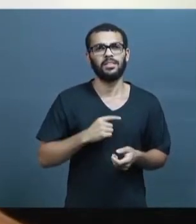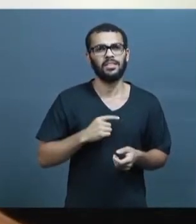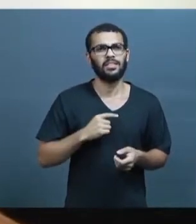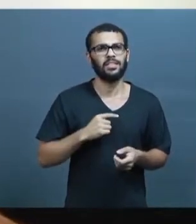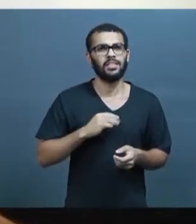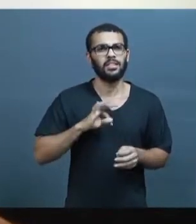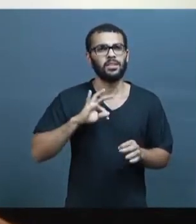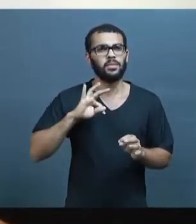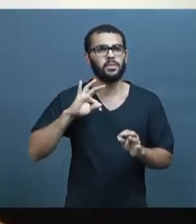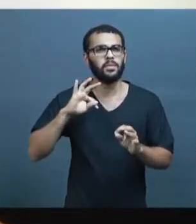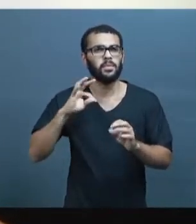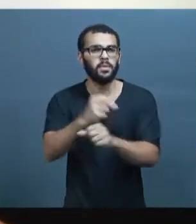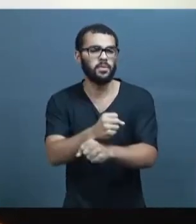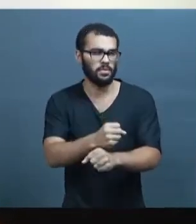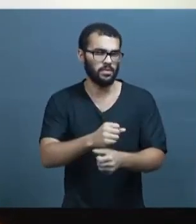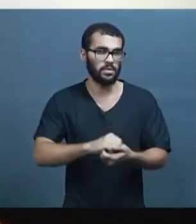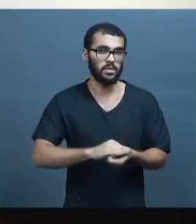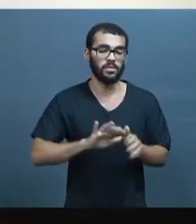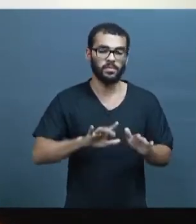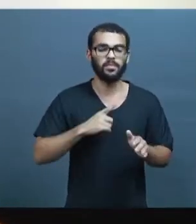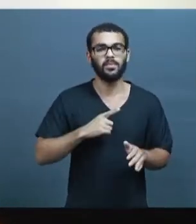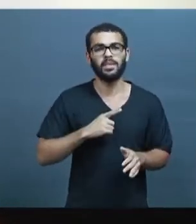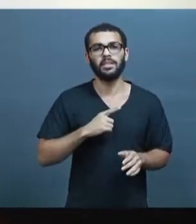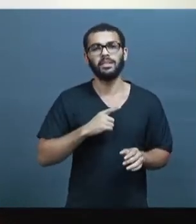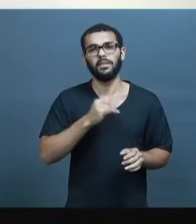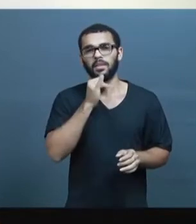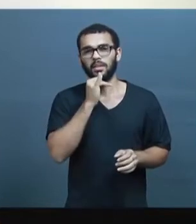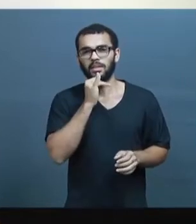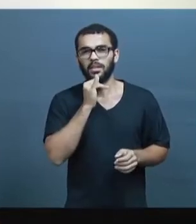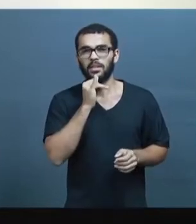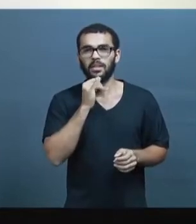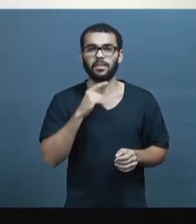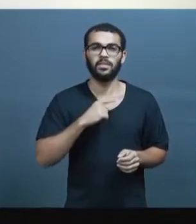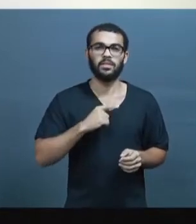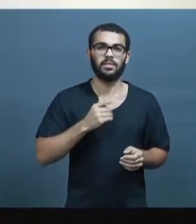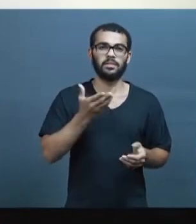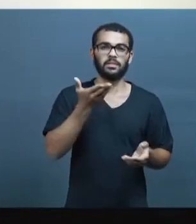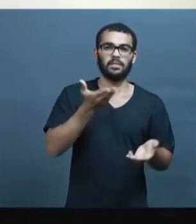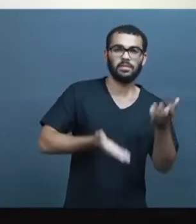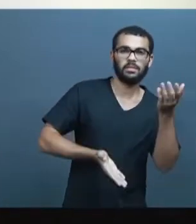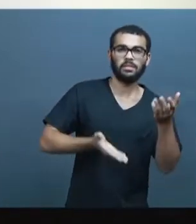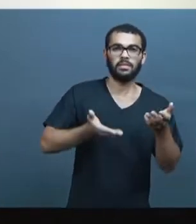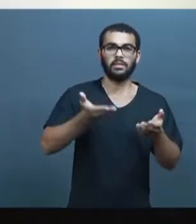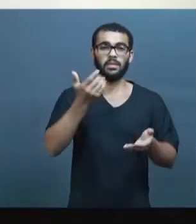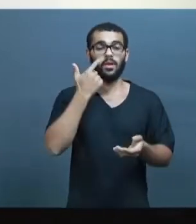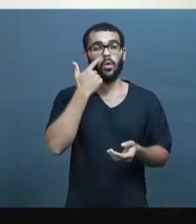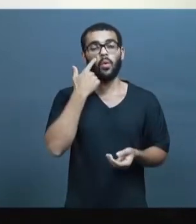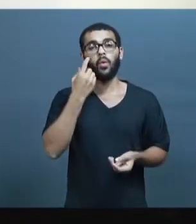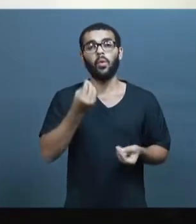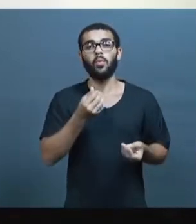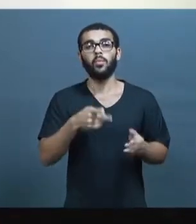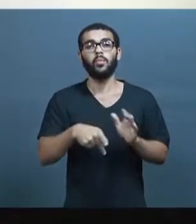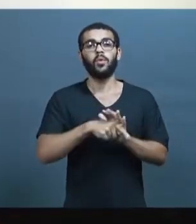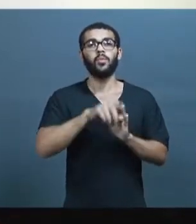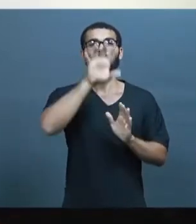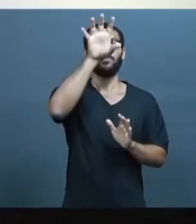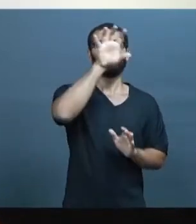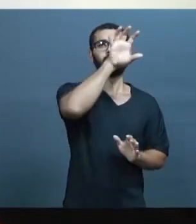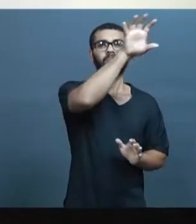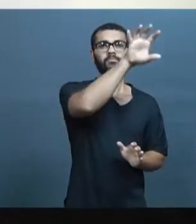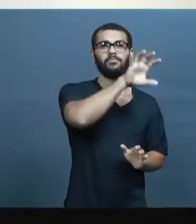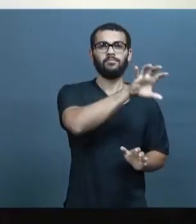todas elas. Mas há um desequilíbrio muito grande, geográfico, financeiro, ambiental, regional,